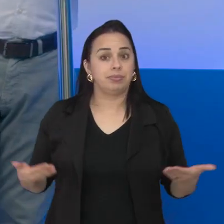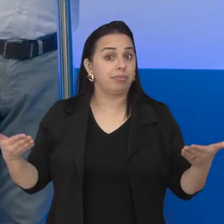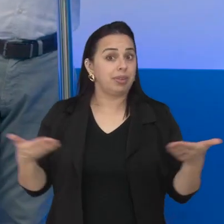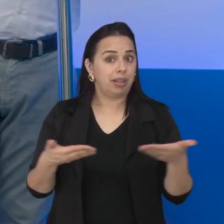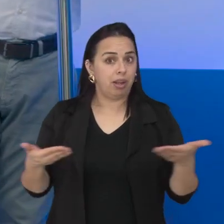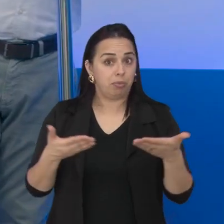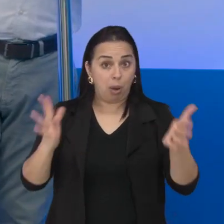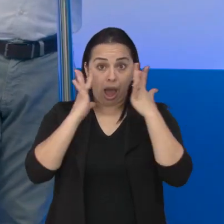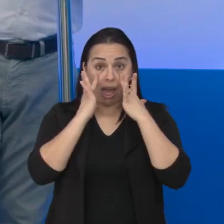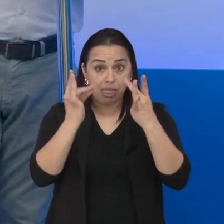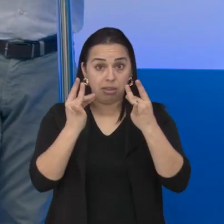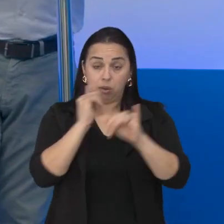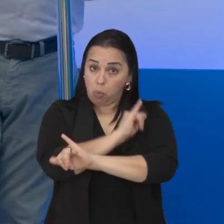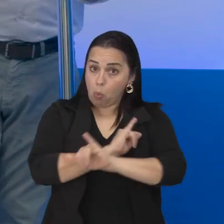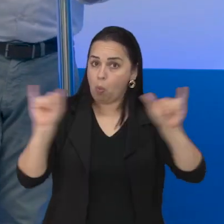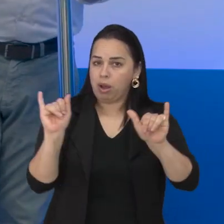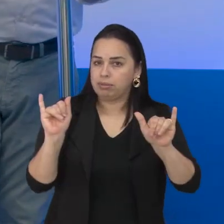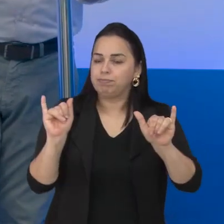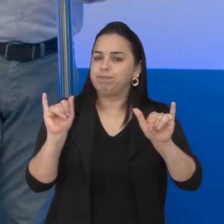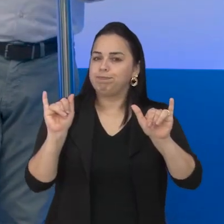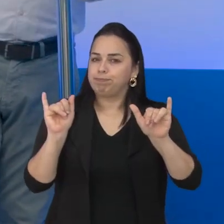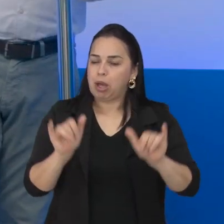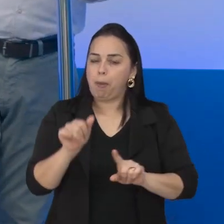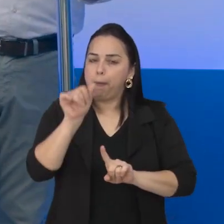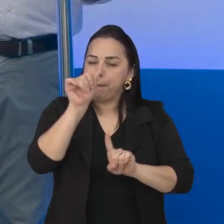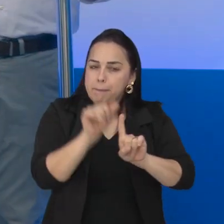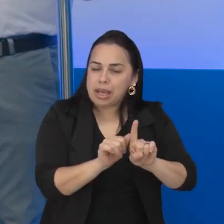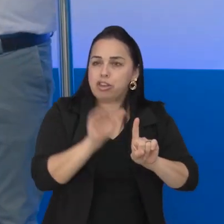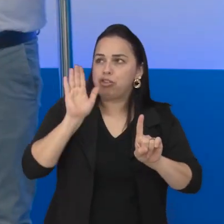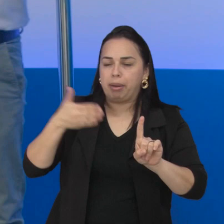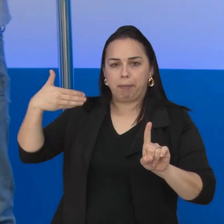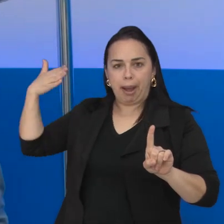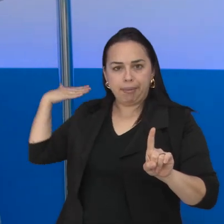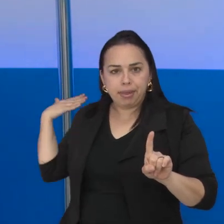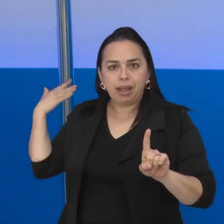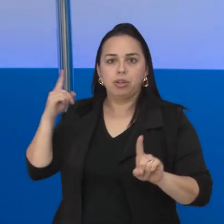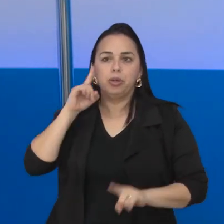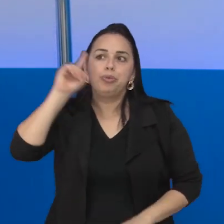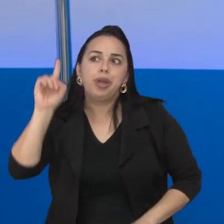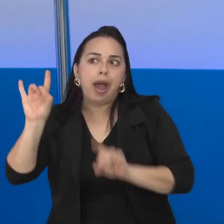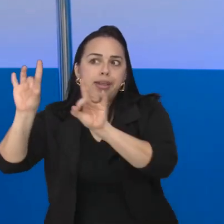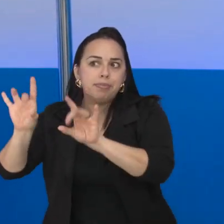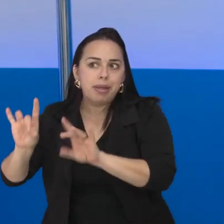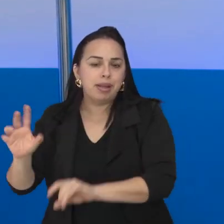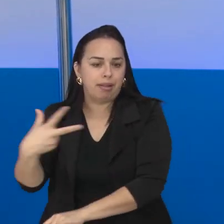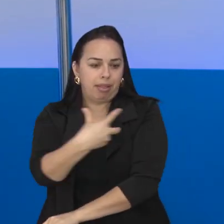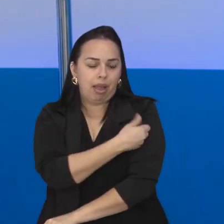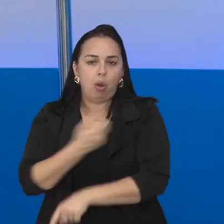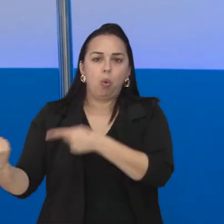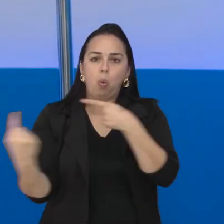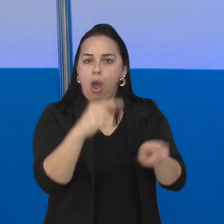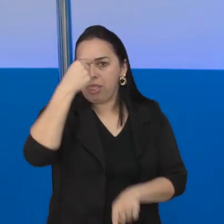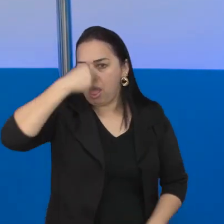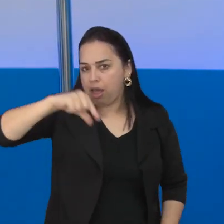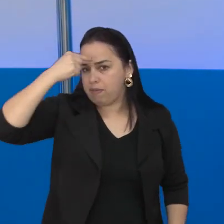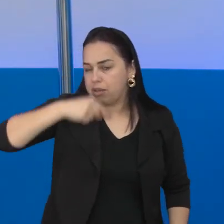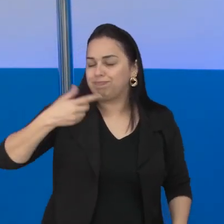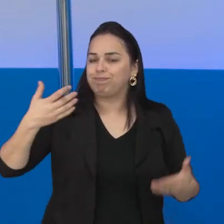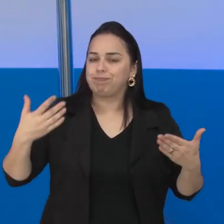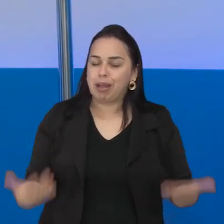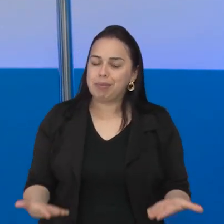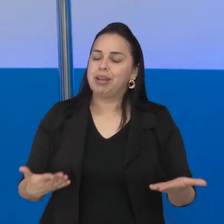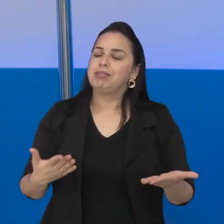E agora vai um alerta para a população, hein? Mesmo depois de um mês e depois do dia D de vacinação contra a